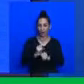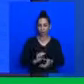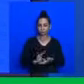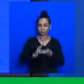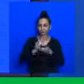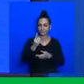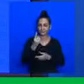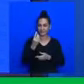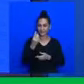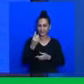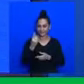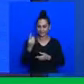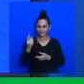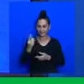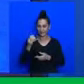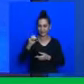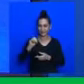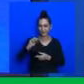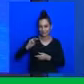em